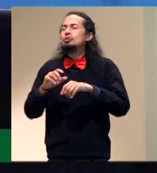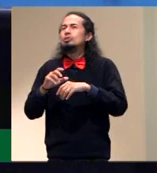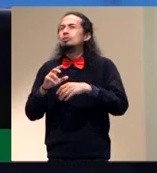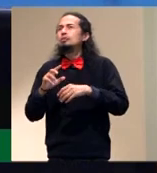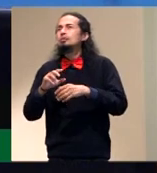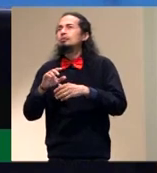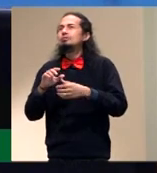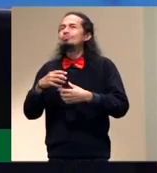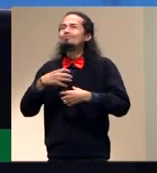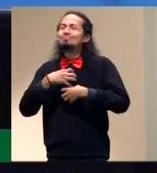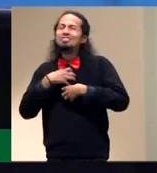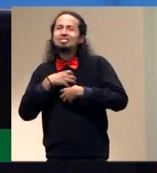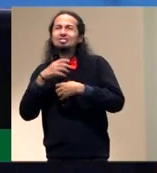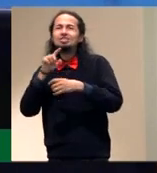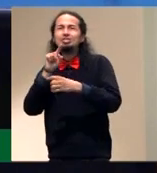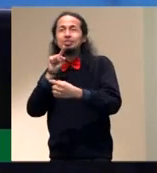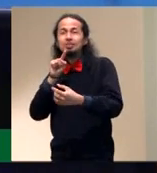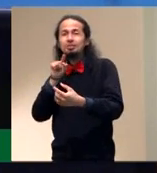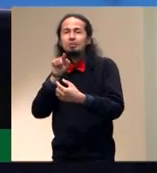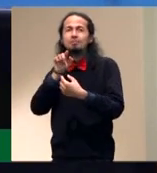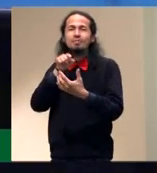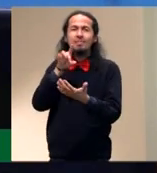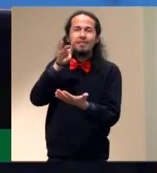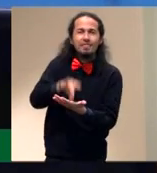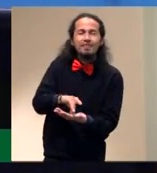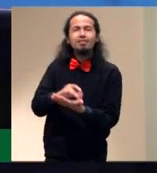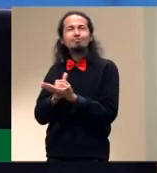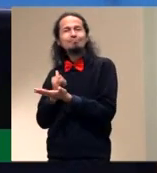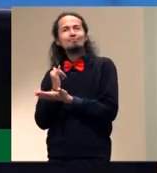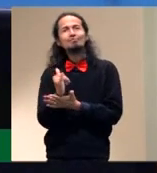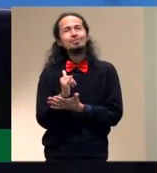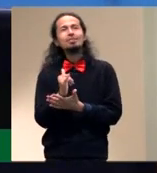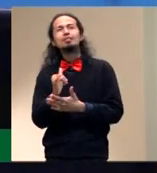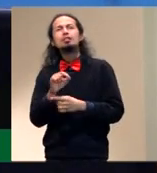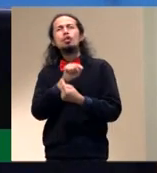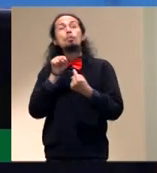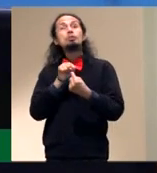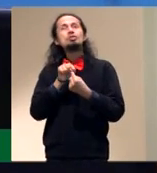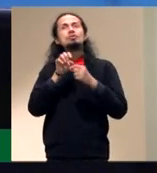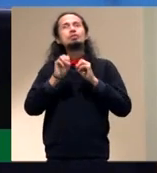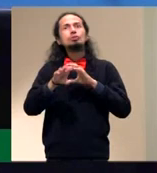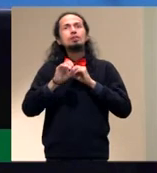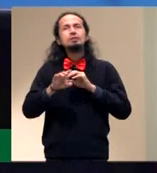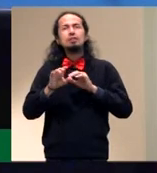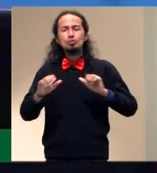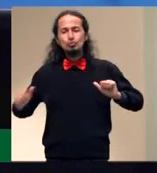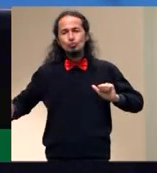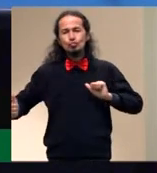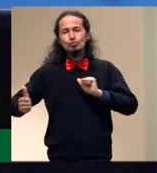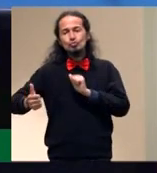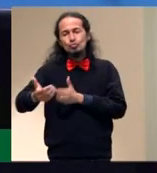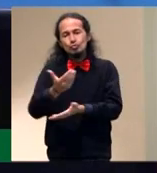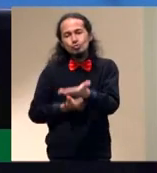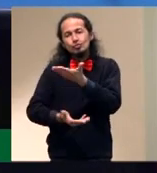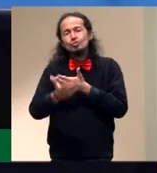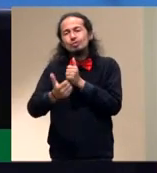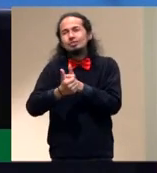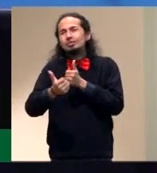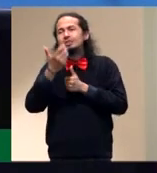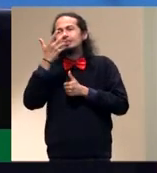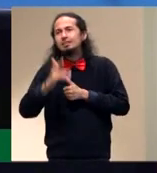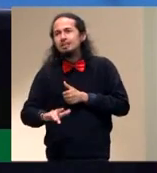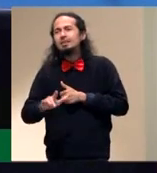consolidar qual é o objetivo da educação com as crianças pequenas antes da entrada no ensino